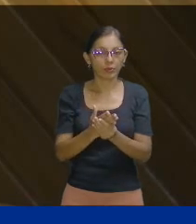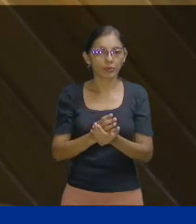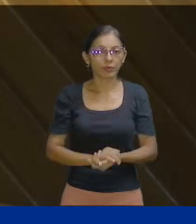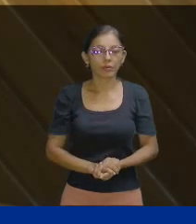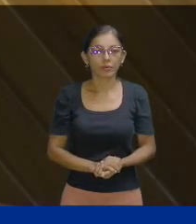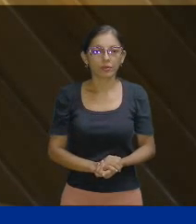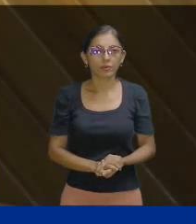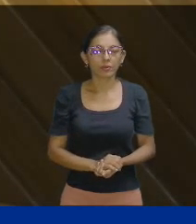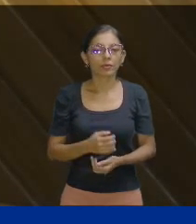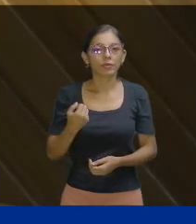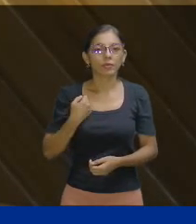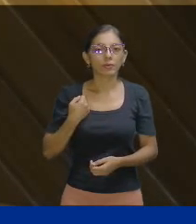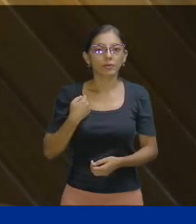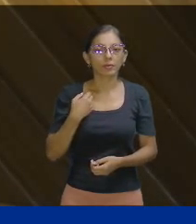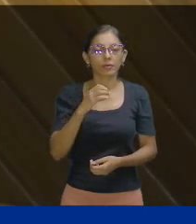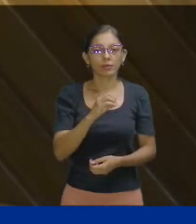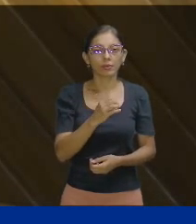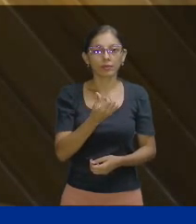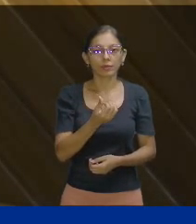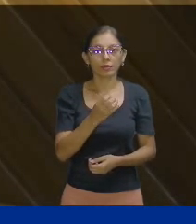representação